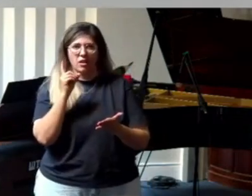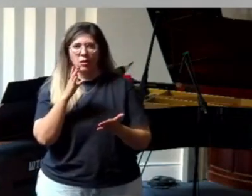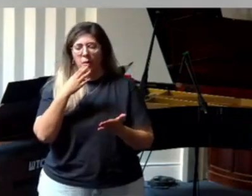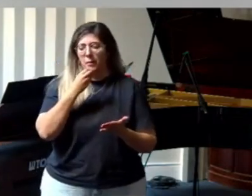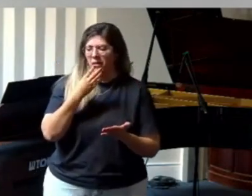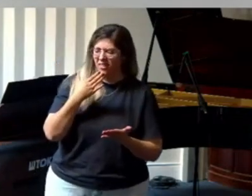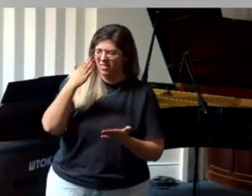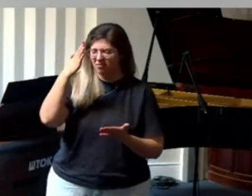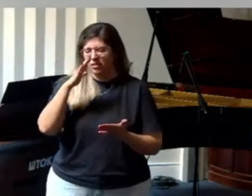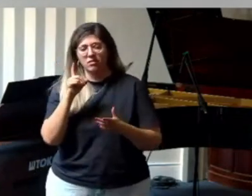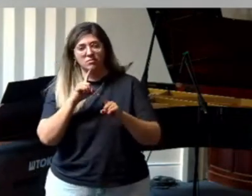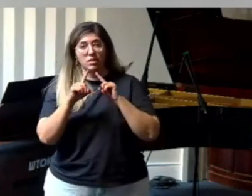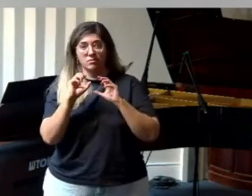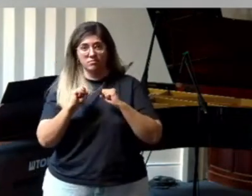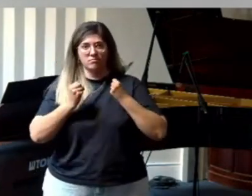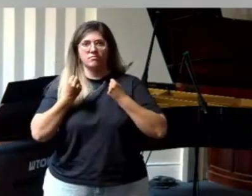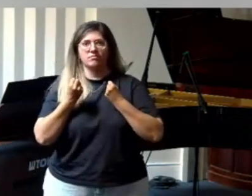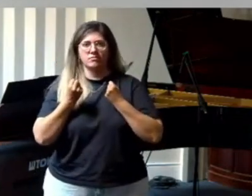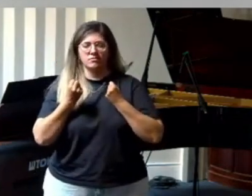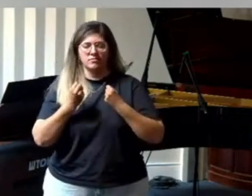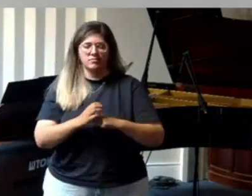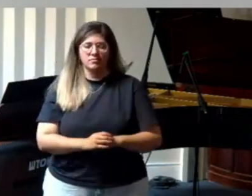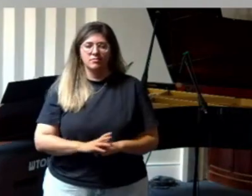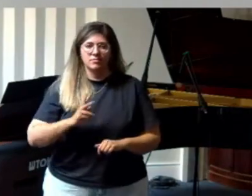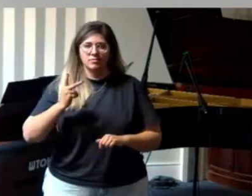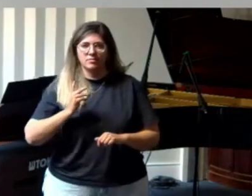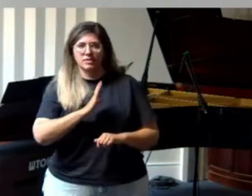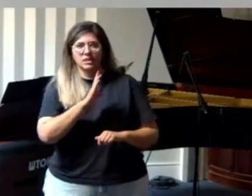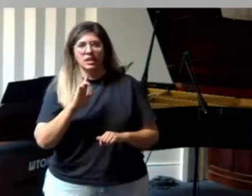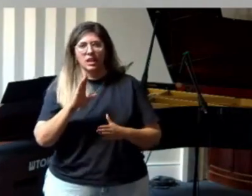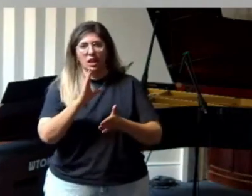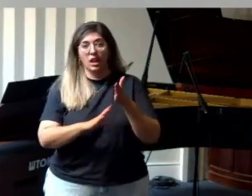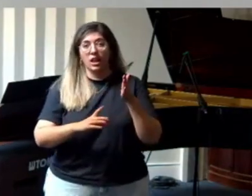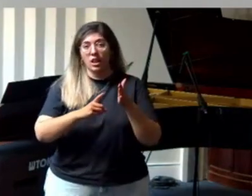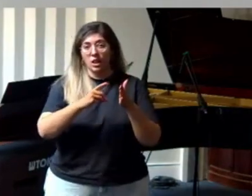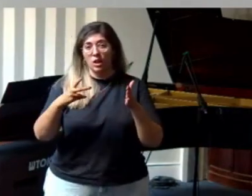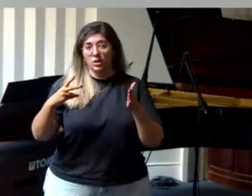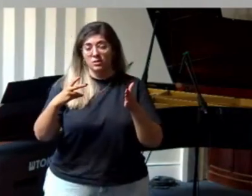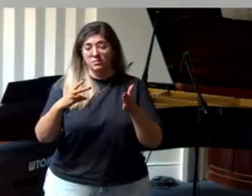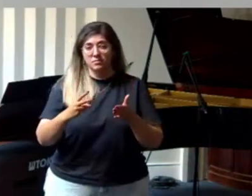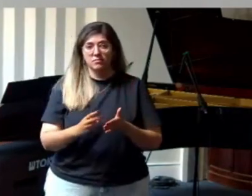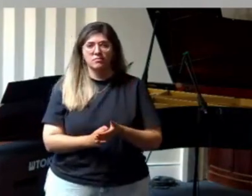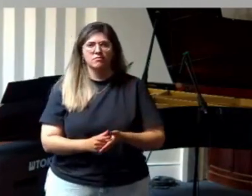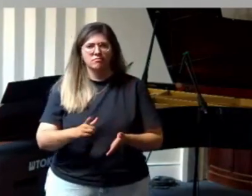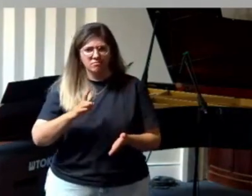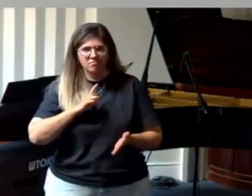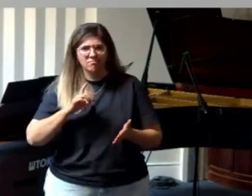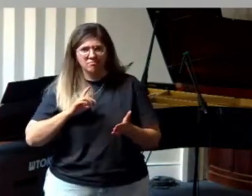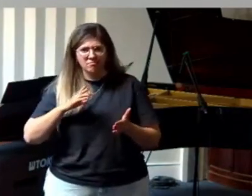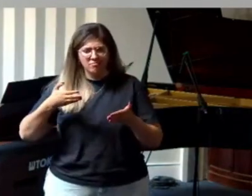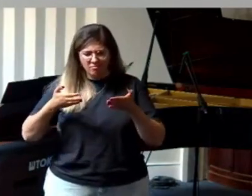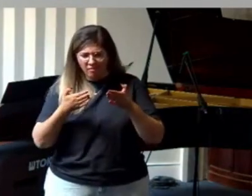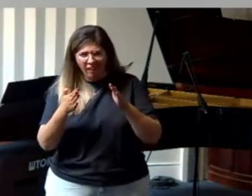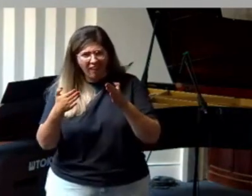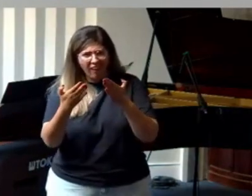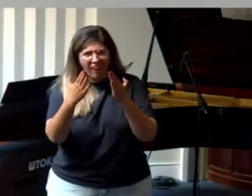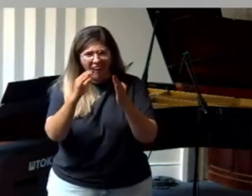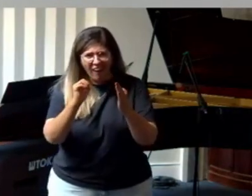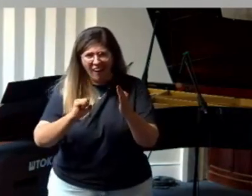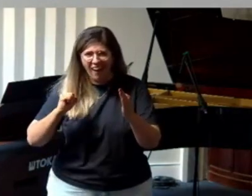Que Deus nos ajude. Lembrando de Hebreus 12. Existe uma carreira para que seja corrida,